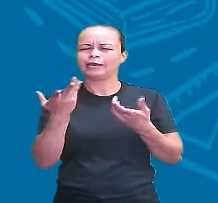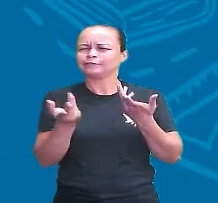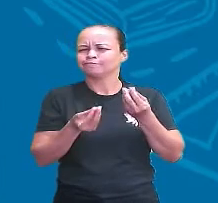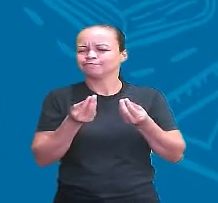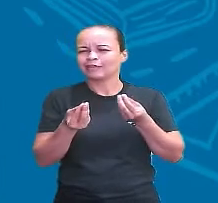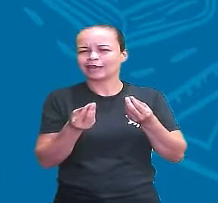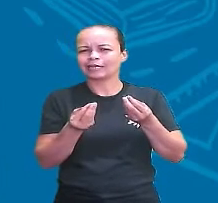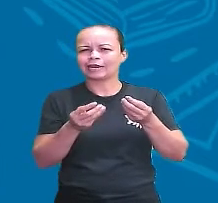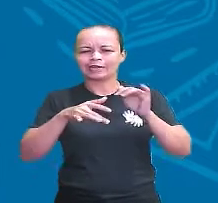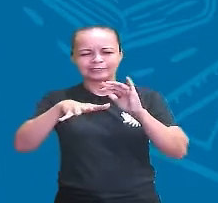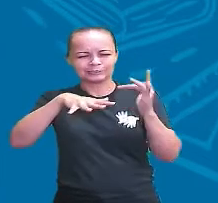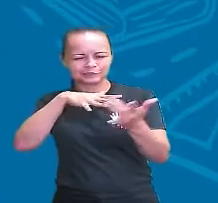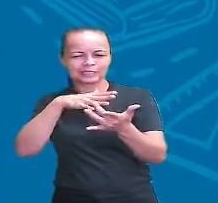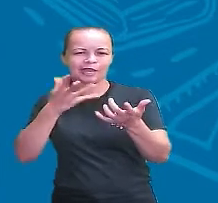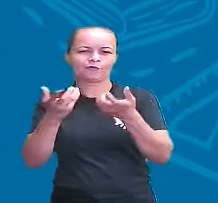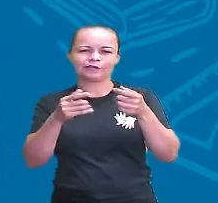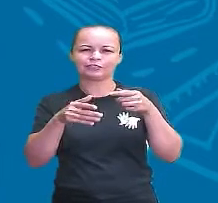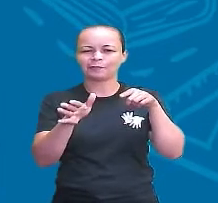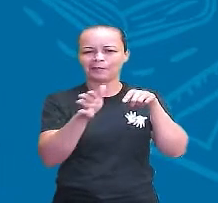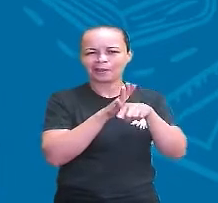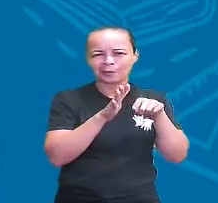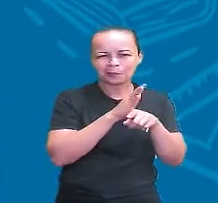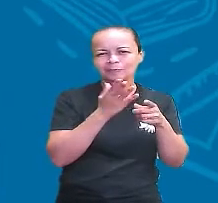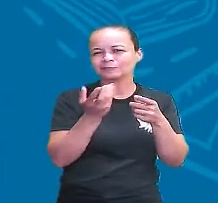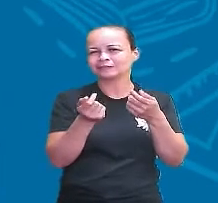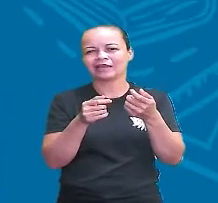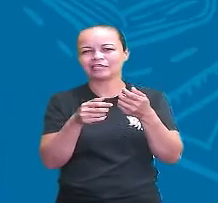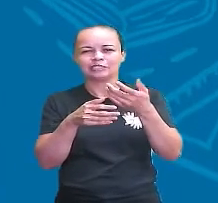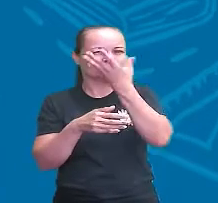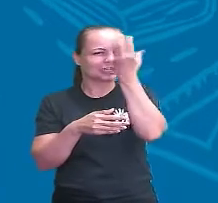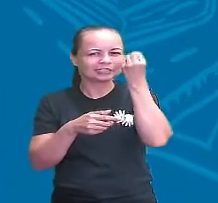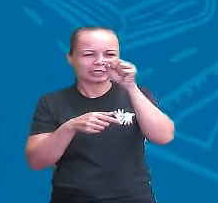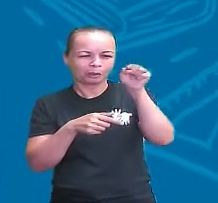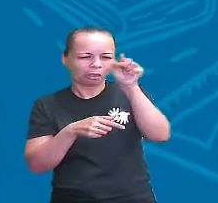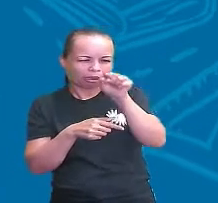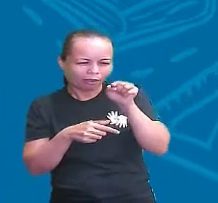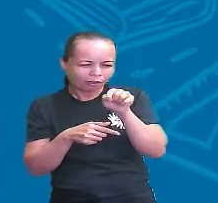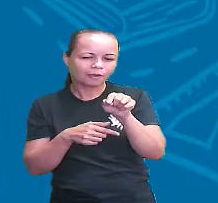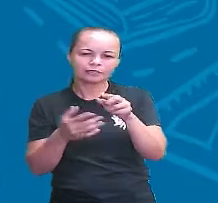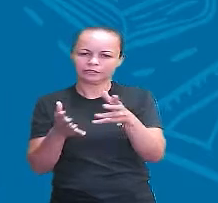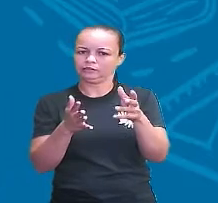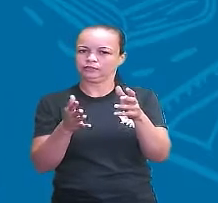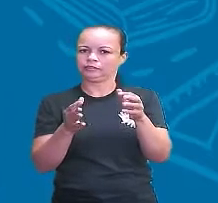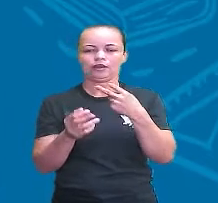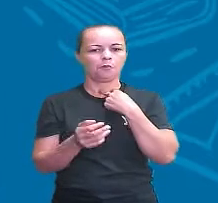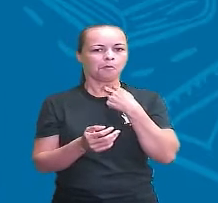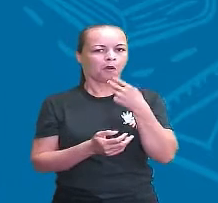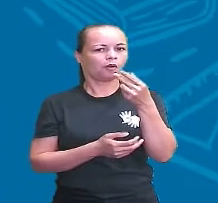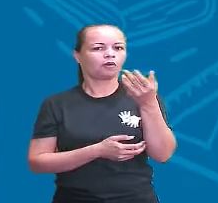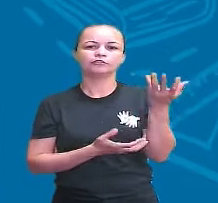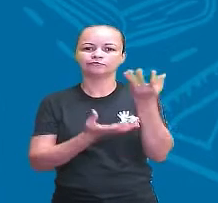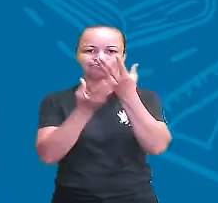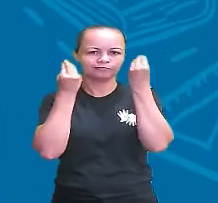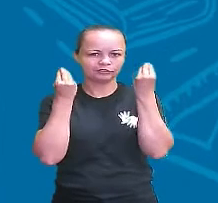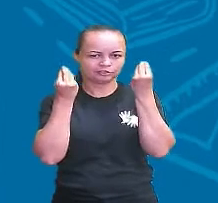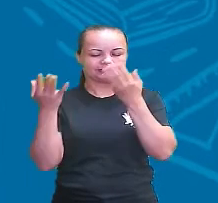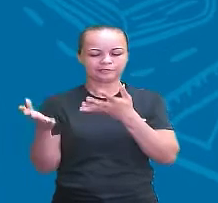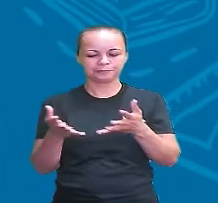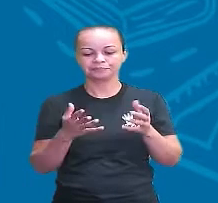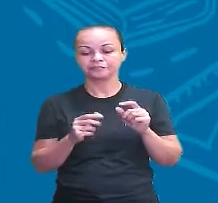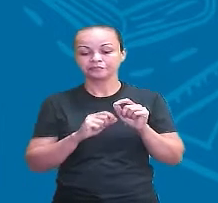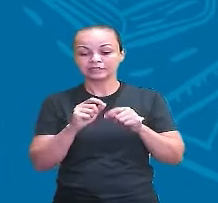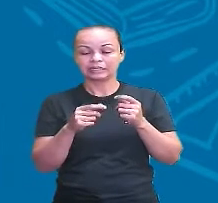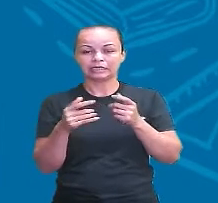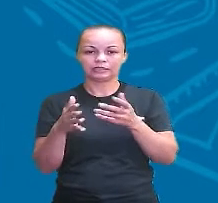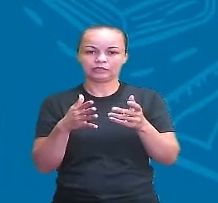pergunta e esquecer esse sinal de interrogação. Não esquece. E aí a estrutura fica will, o futuro na frente,